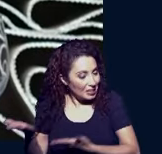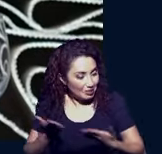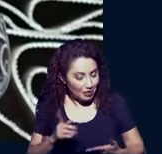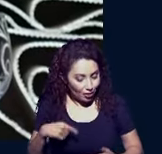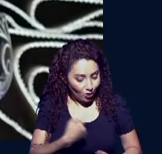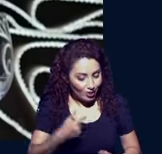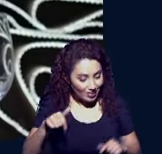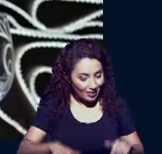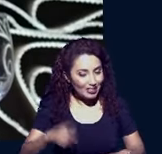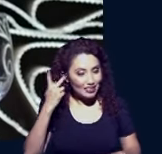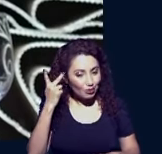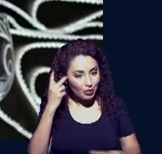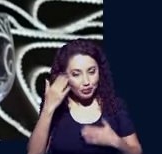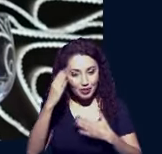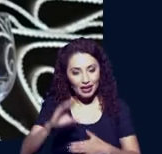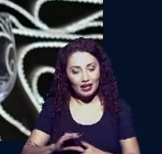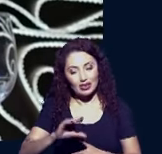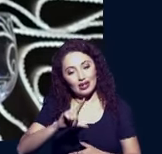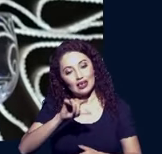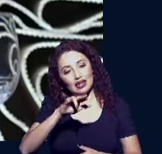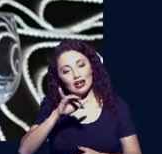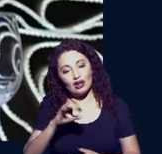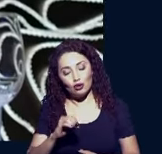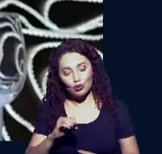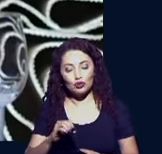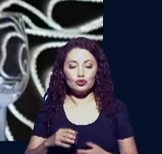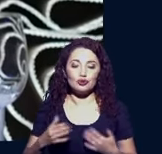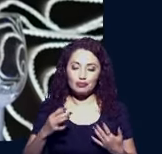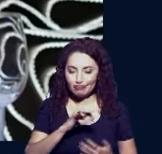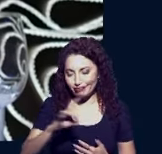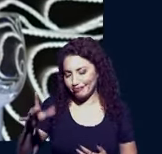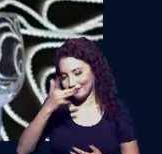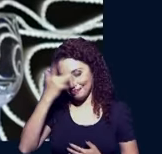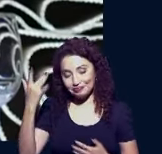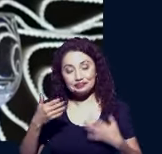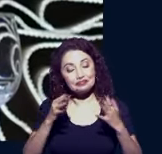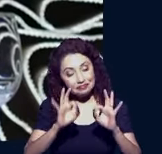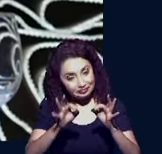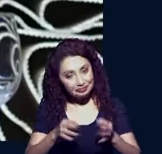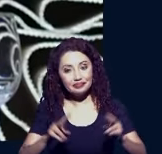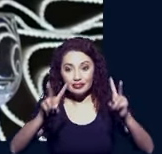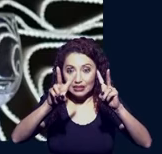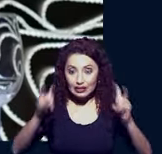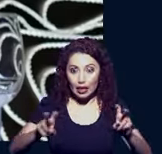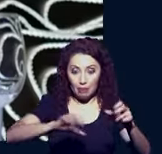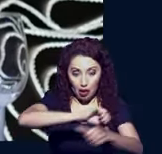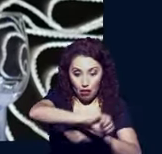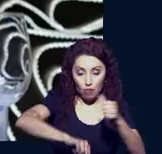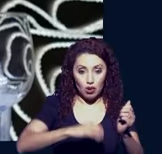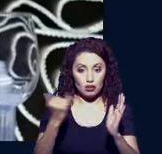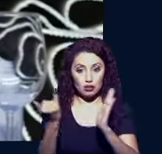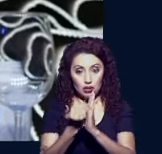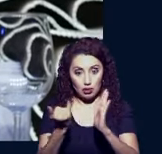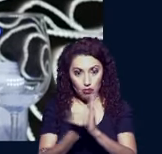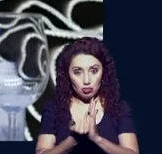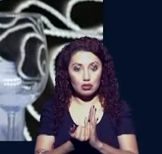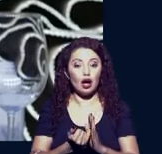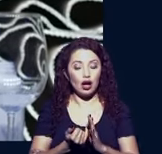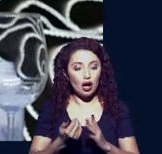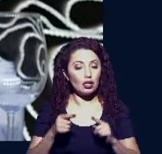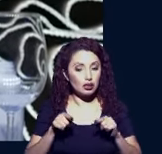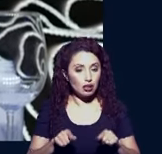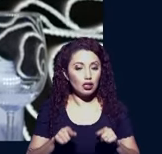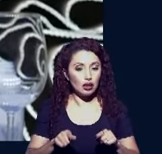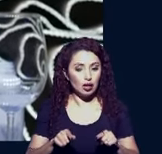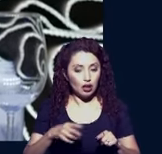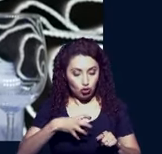Cláudio Élder e de fato o tema da reforma tributária incide de forma diferenciada